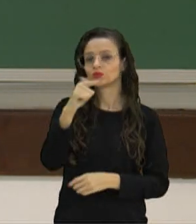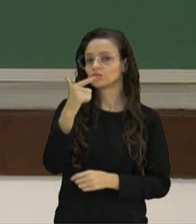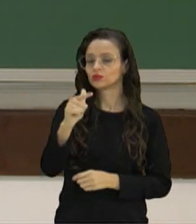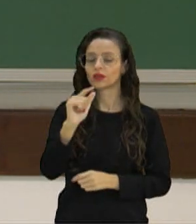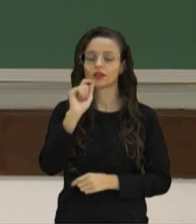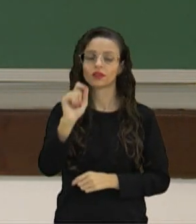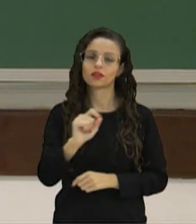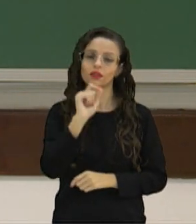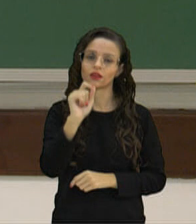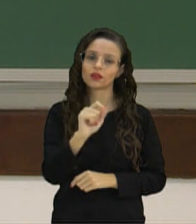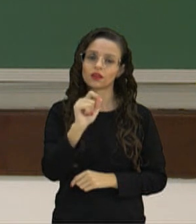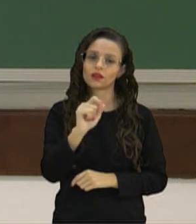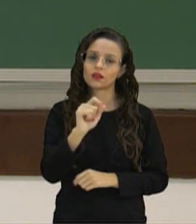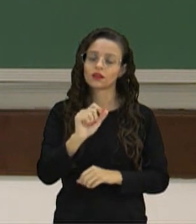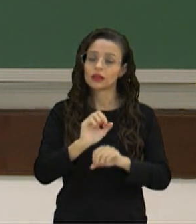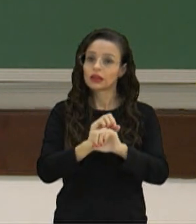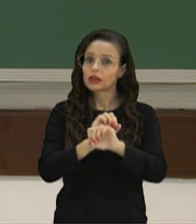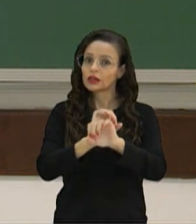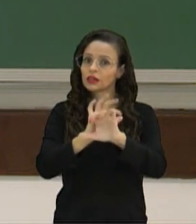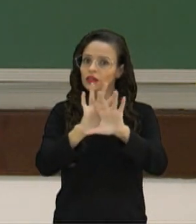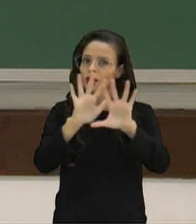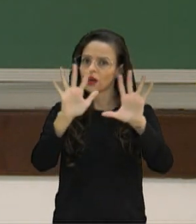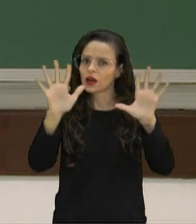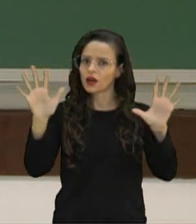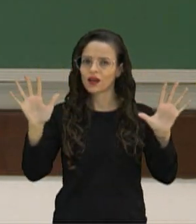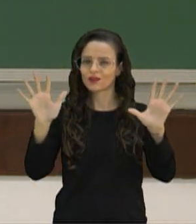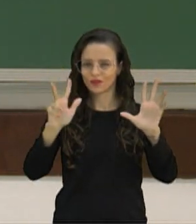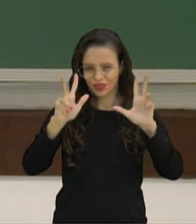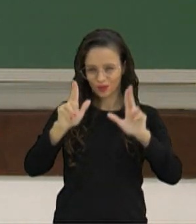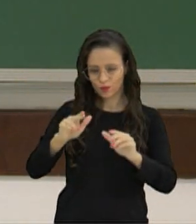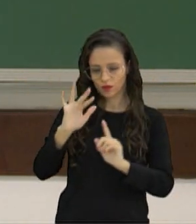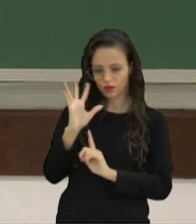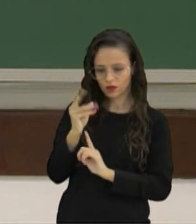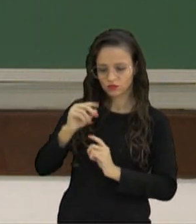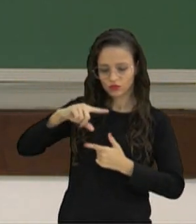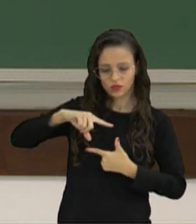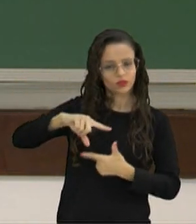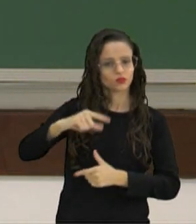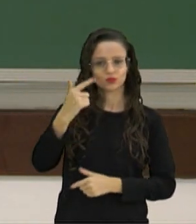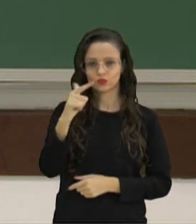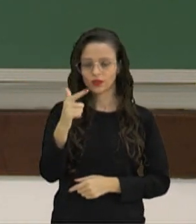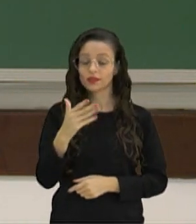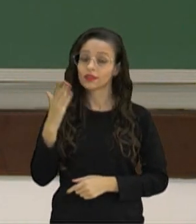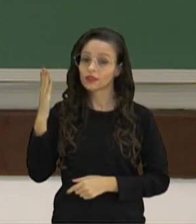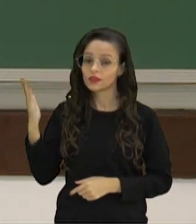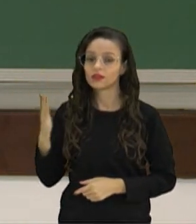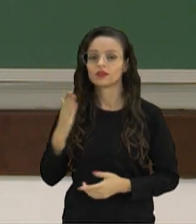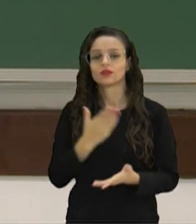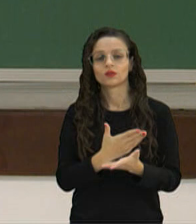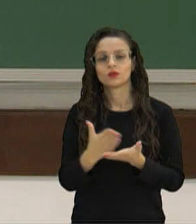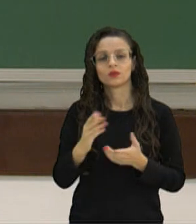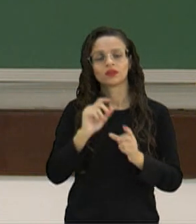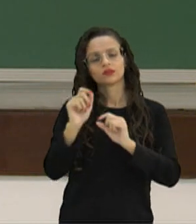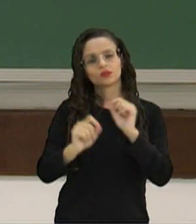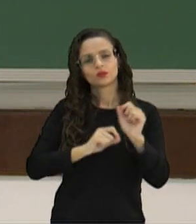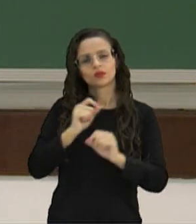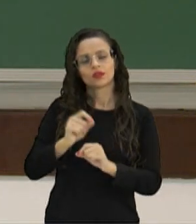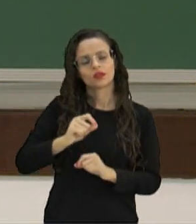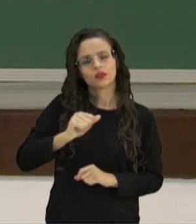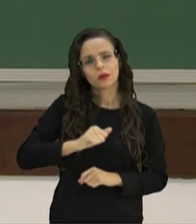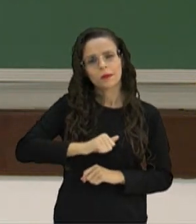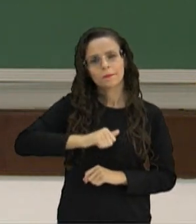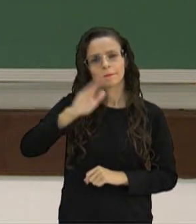toda aquela luminosidade da arte clássica. Aqui já começa a entrar numa dimensão